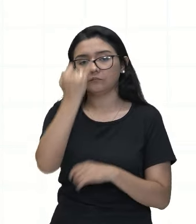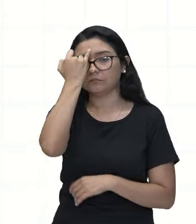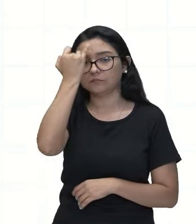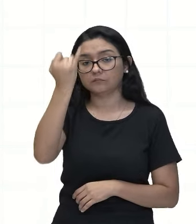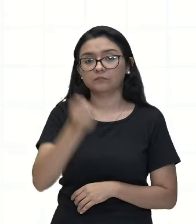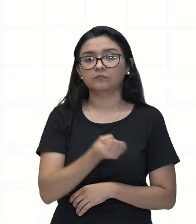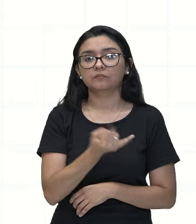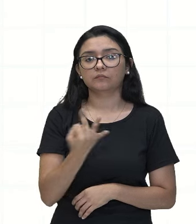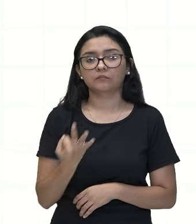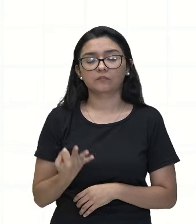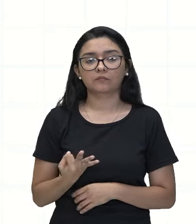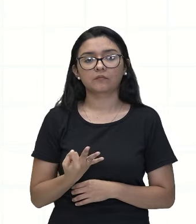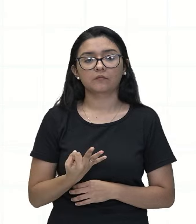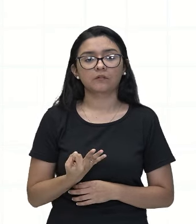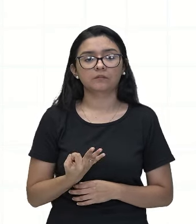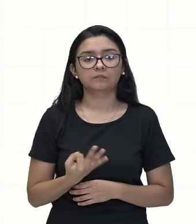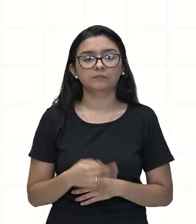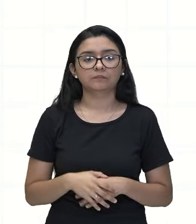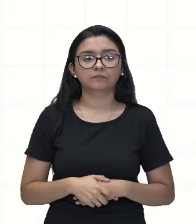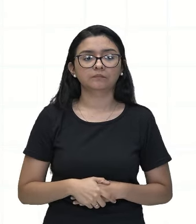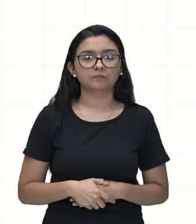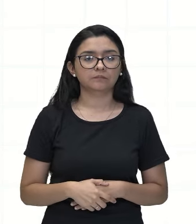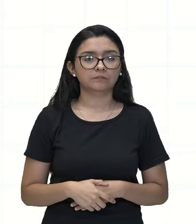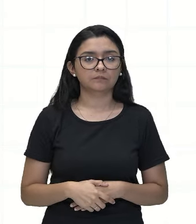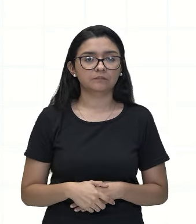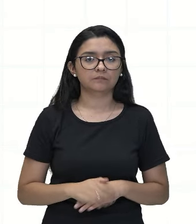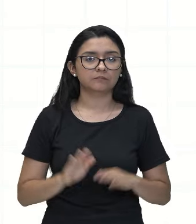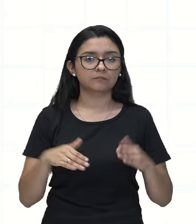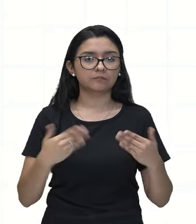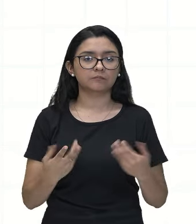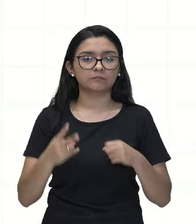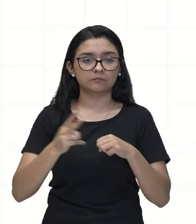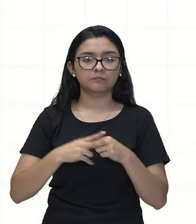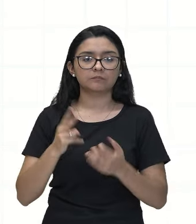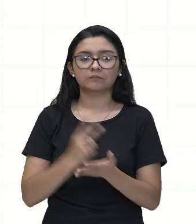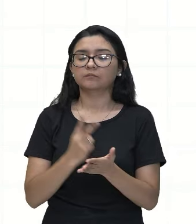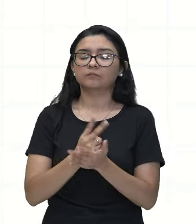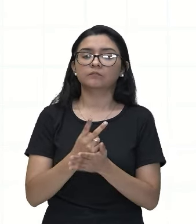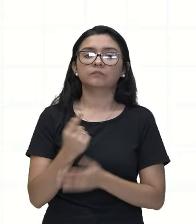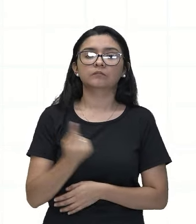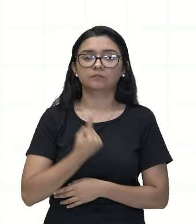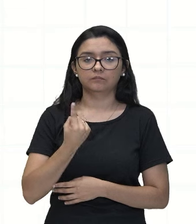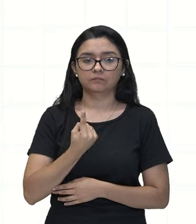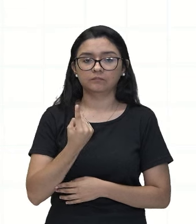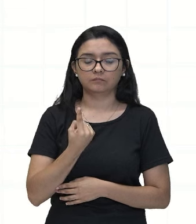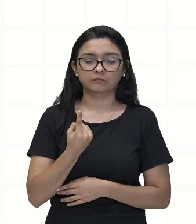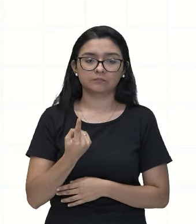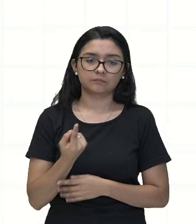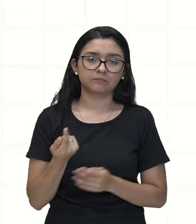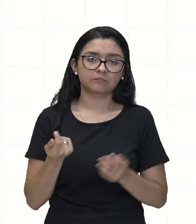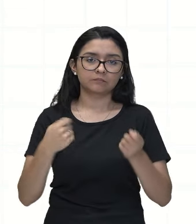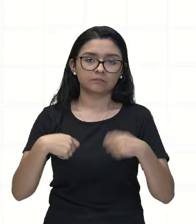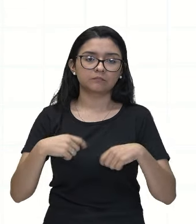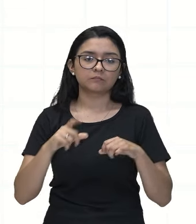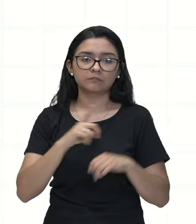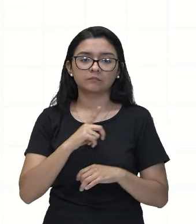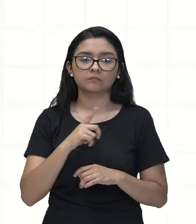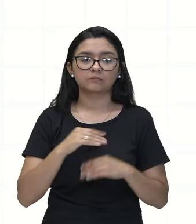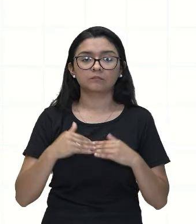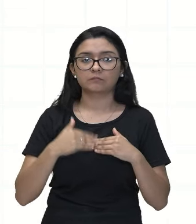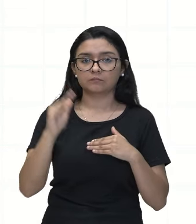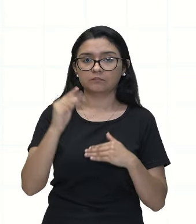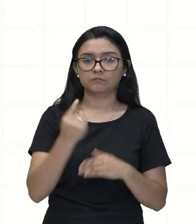quantidade né é pouco então o verbo fica no singular mesmo que eu tenha mais